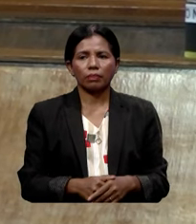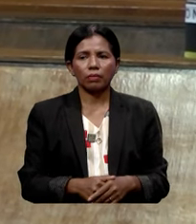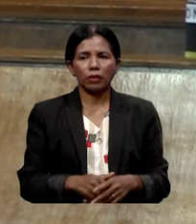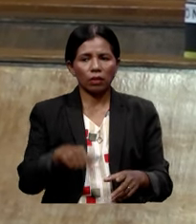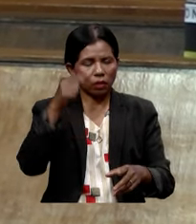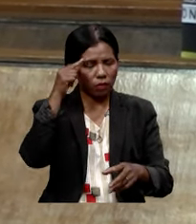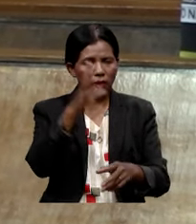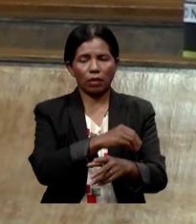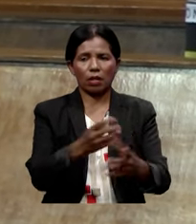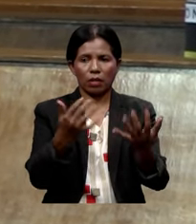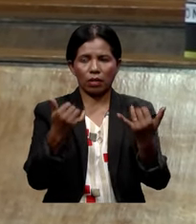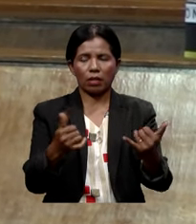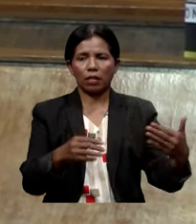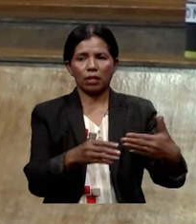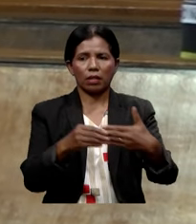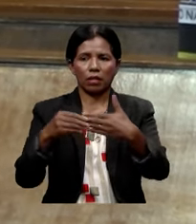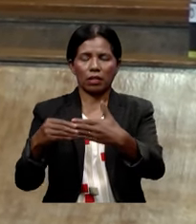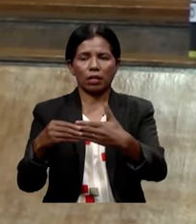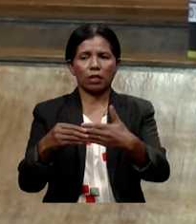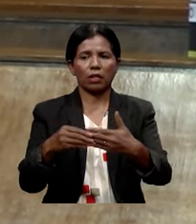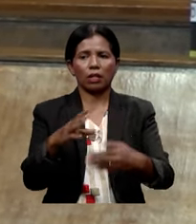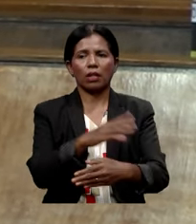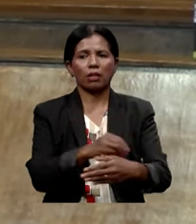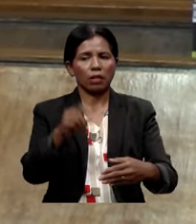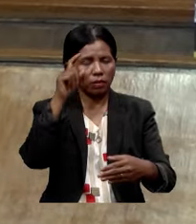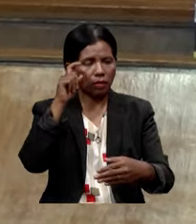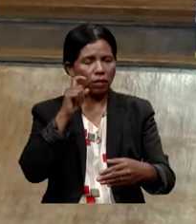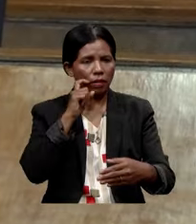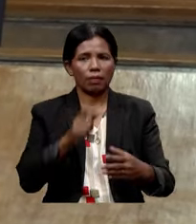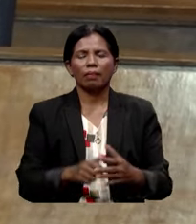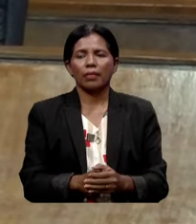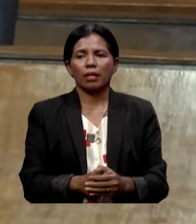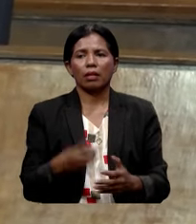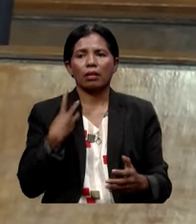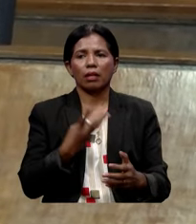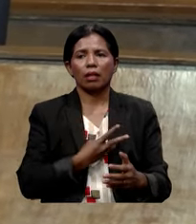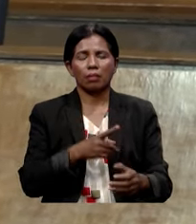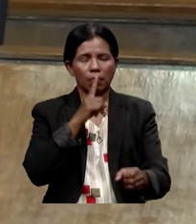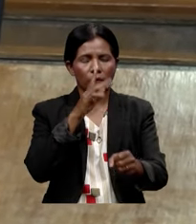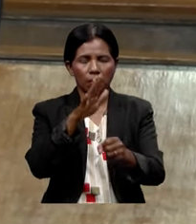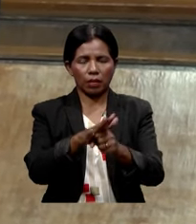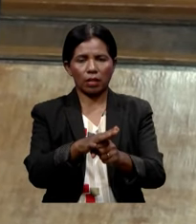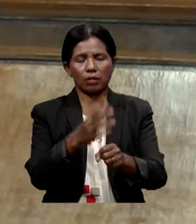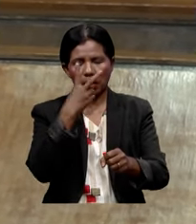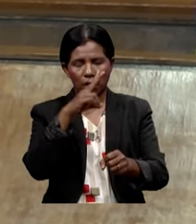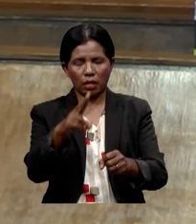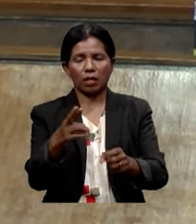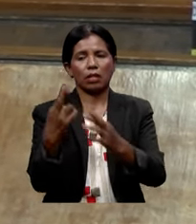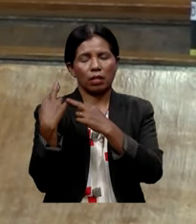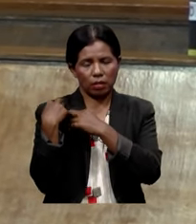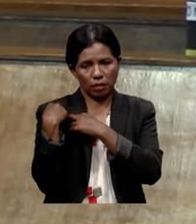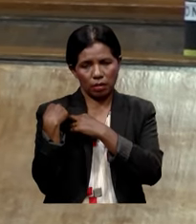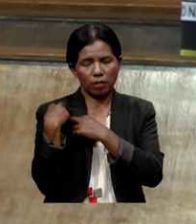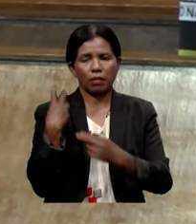governo Irene Bemak agora lidera ela com se mambot Karel Shannon Guzmão, ami comprometido a tu bele resolve também ne